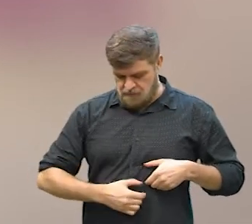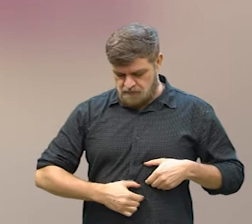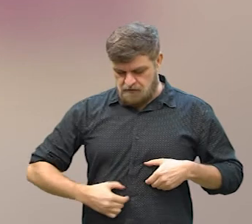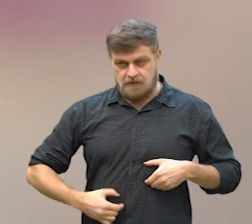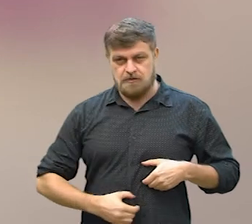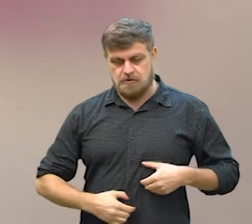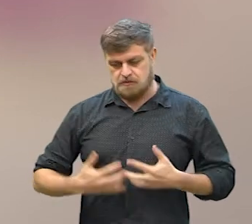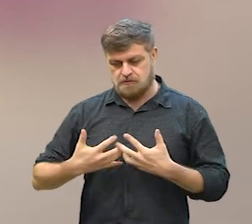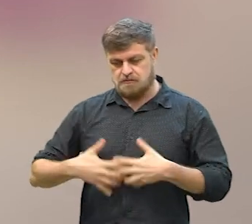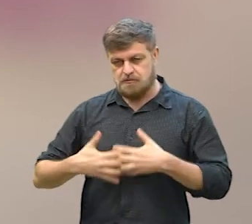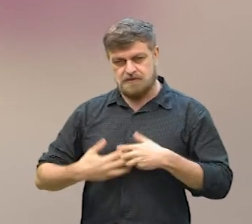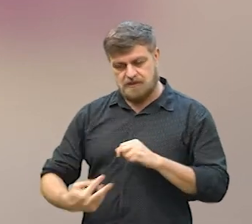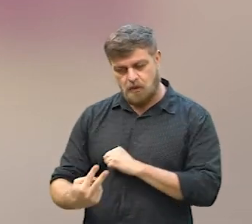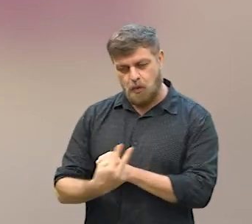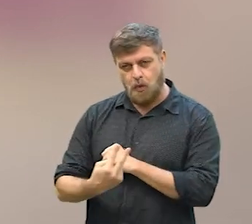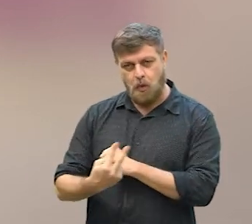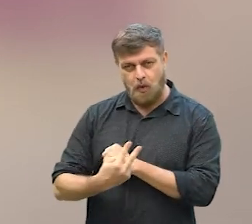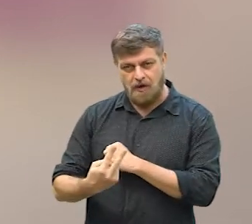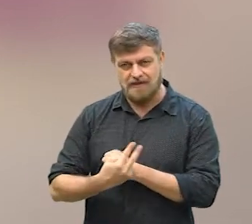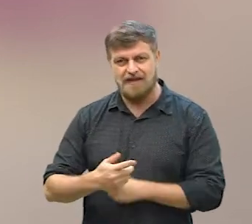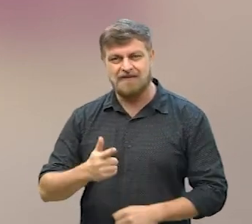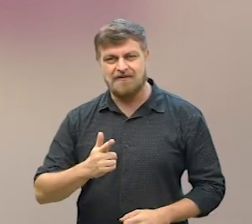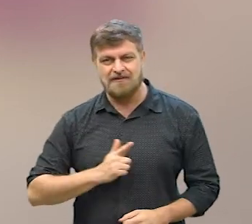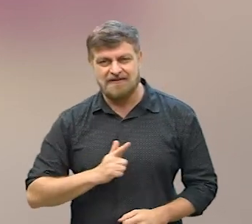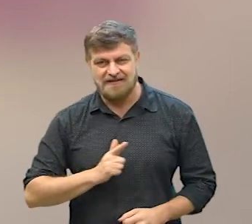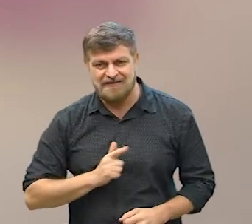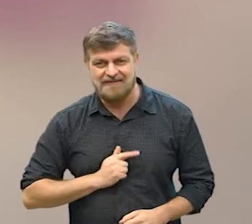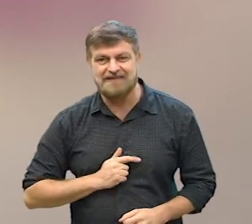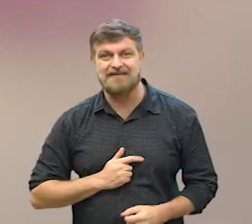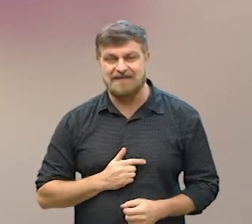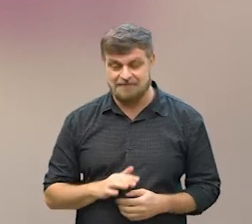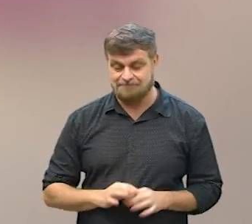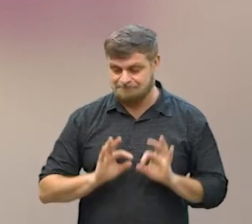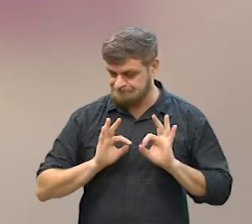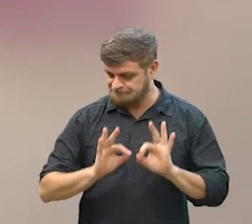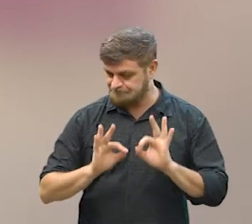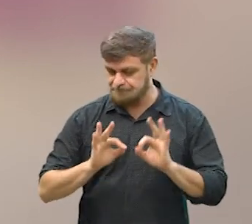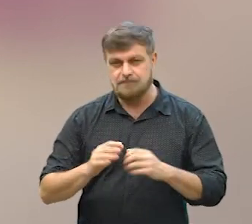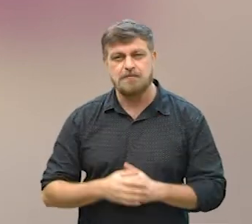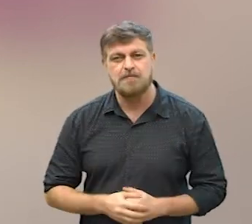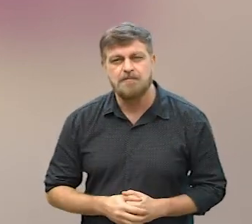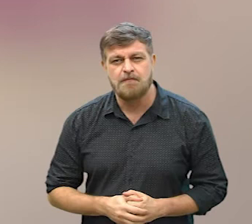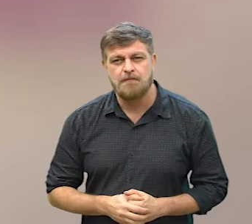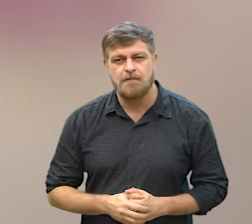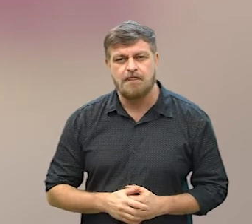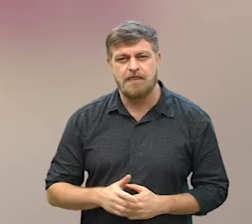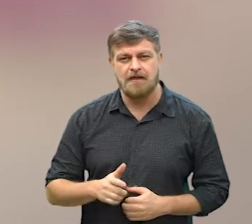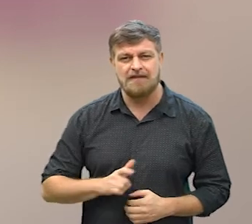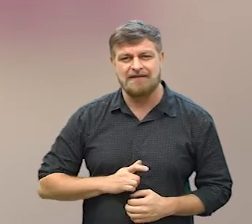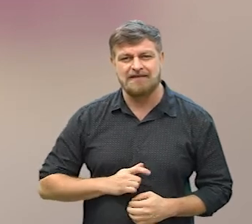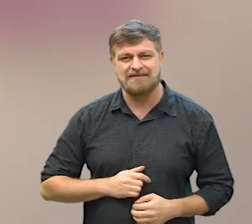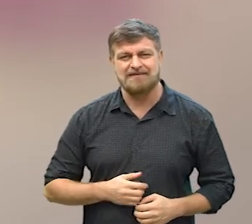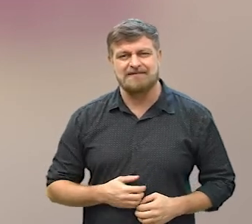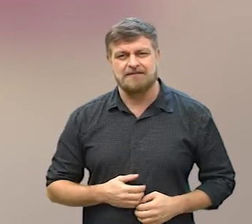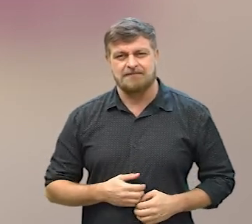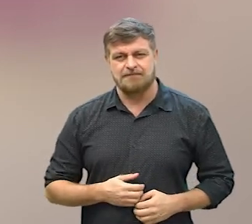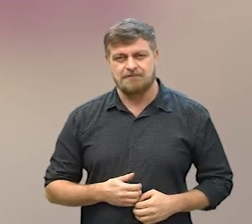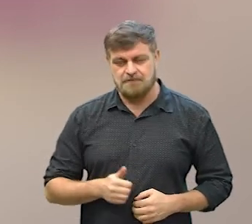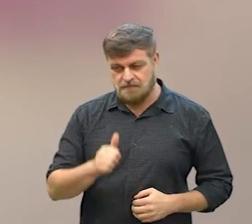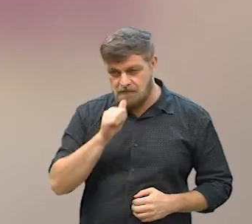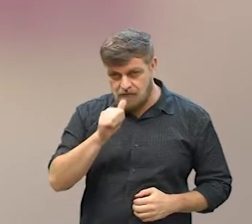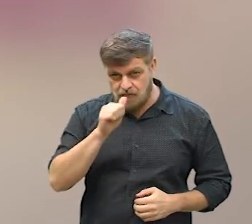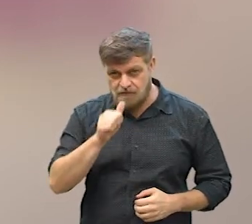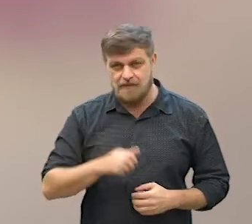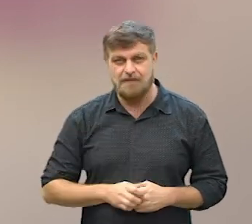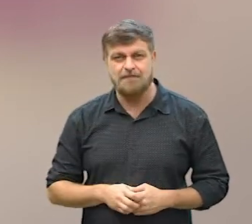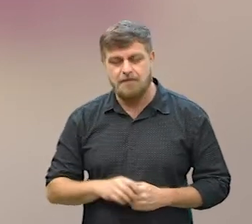intestino, esse intestino bem cuidado, com probióticos, com prebióticos, né? Ter aquela flora intestinal sadia